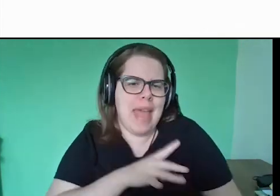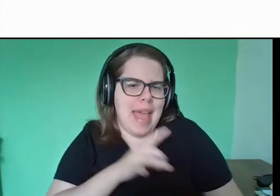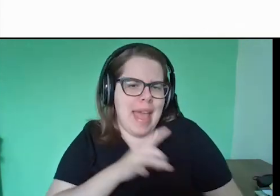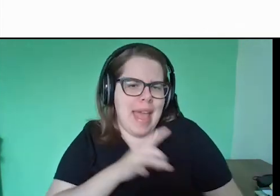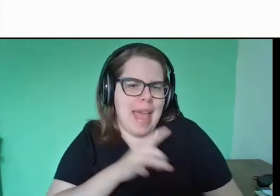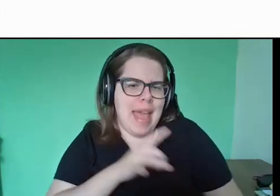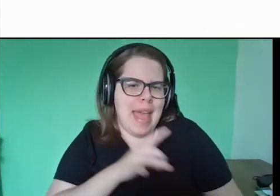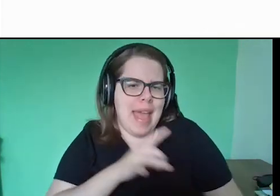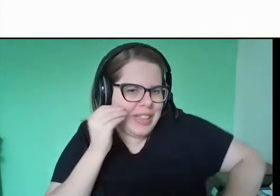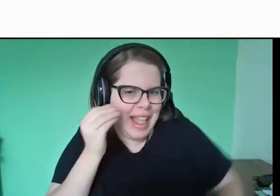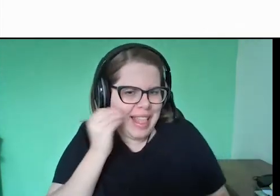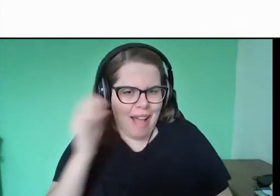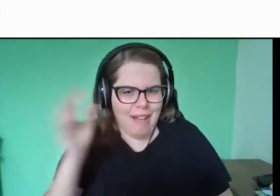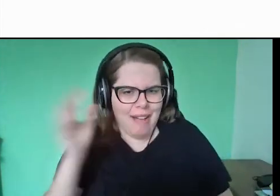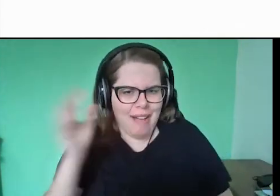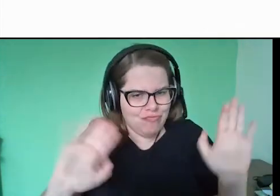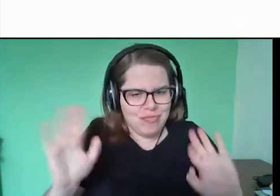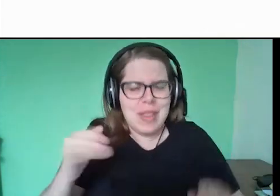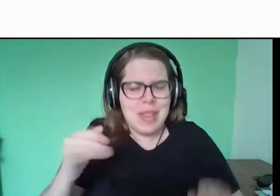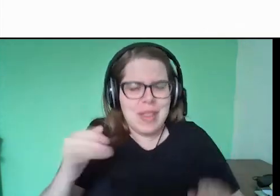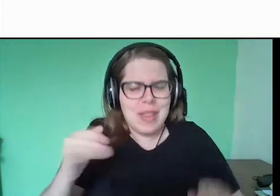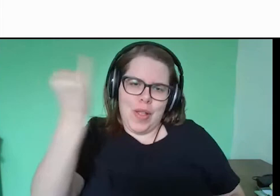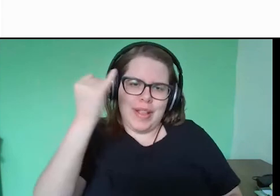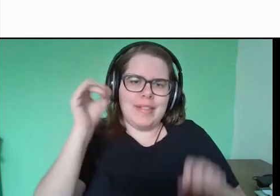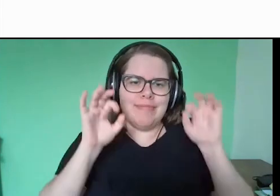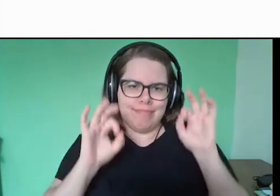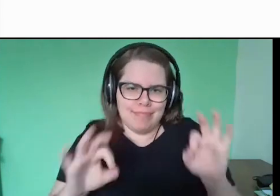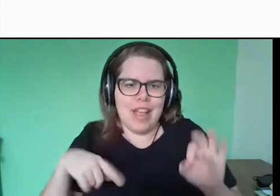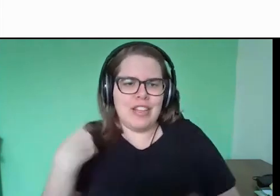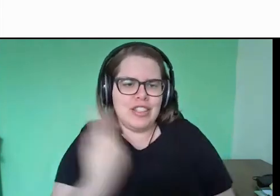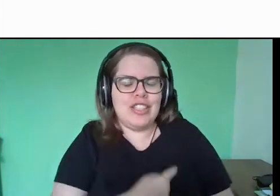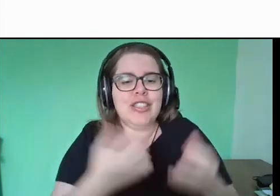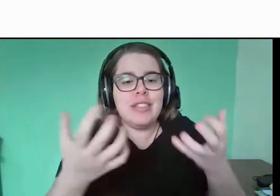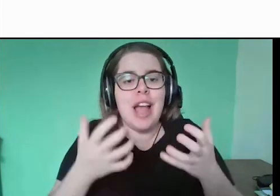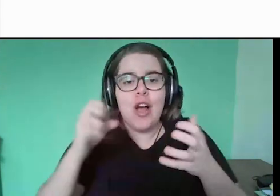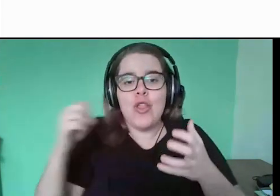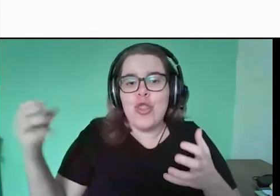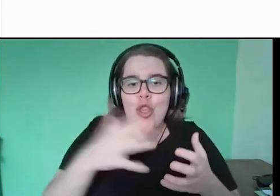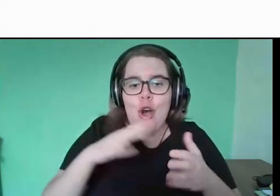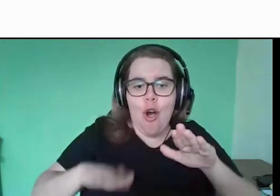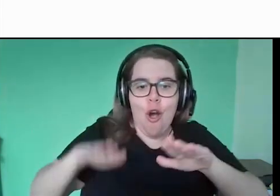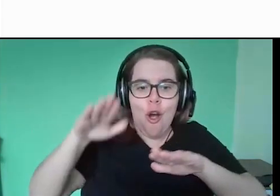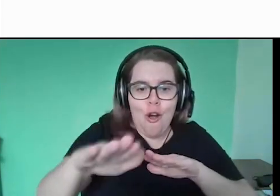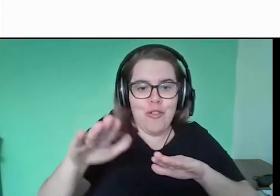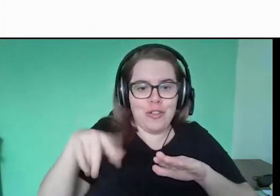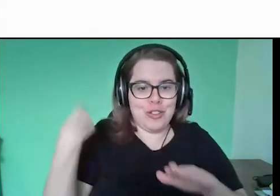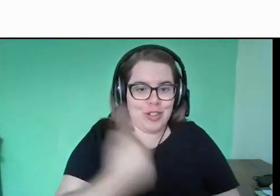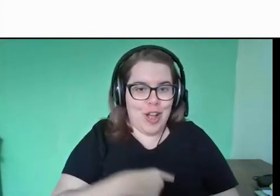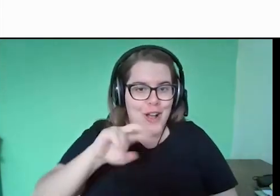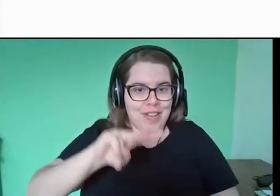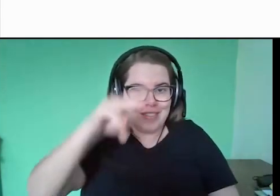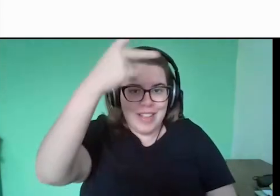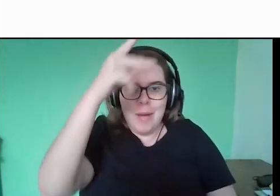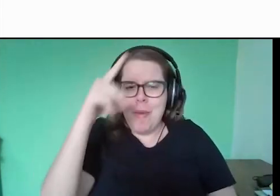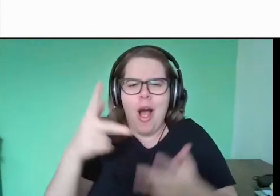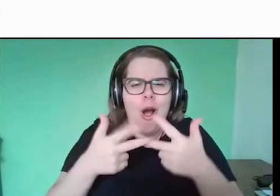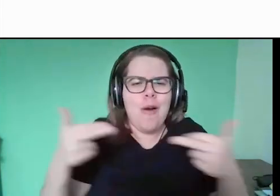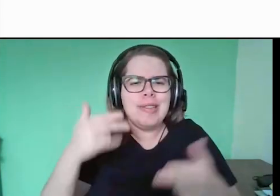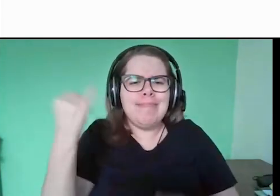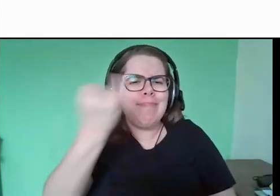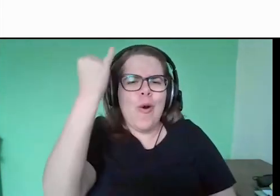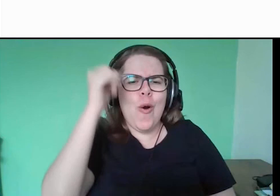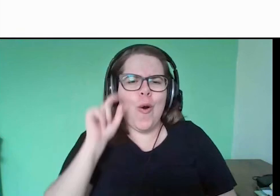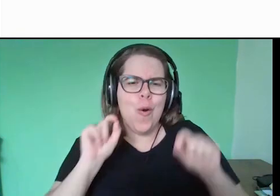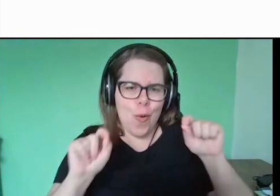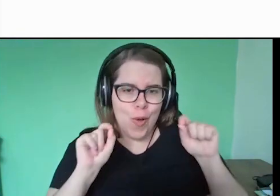de arriscar, né? Isso é muito importante quando a gente quer dar um novo passo na nossa carreira. Ah, e uma coisa que é muito